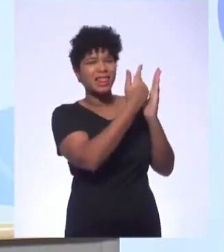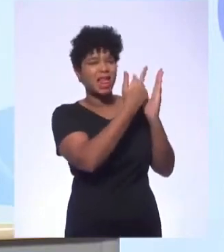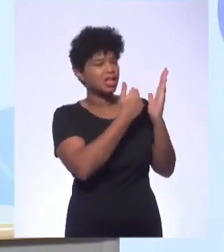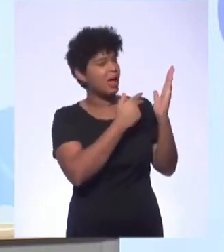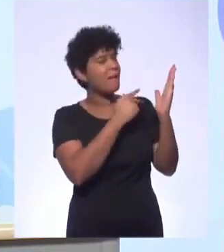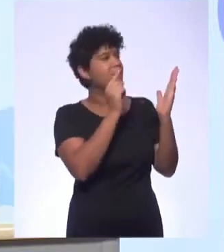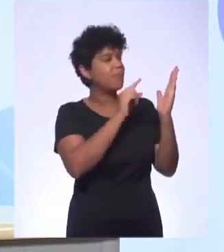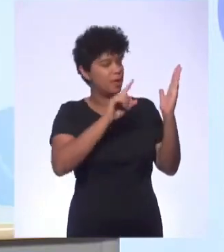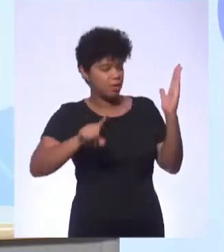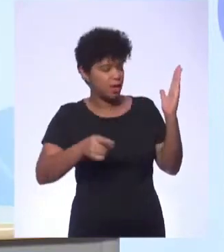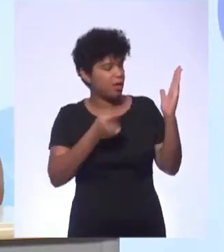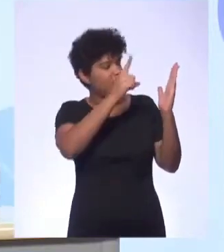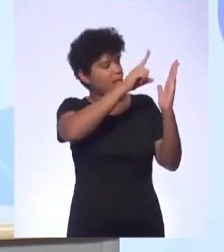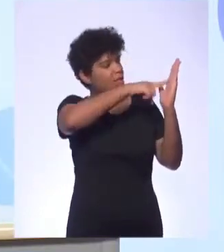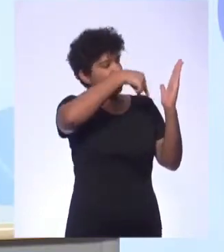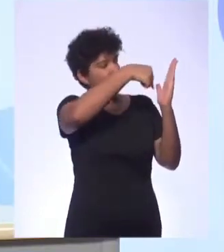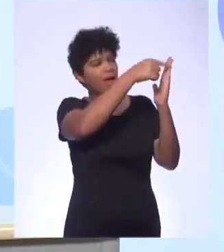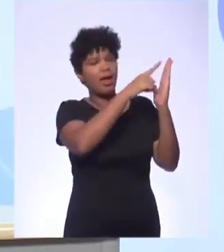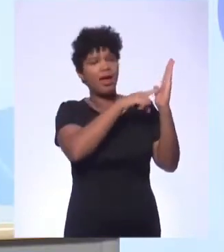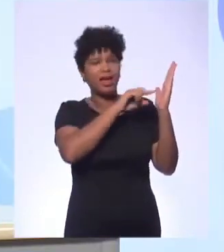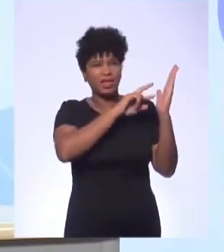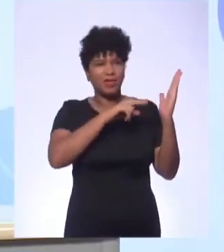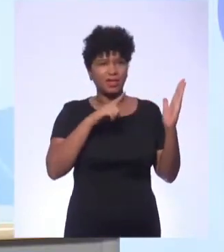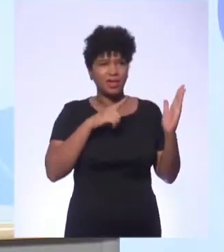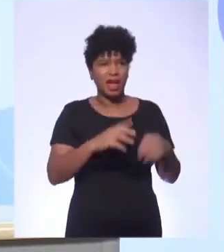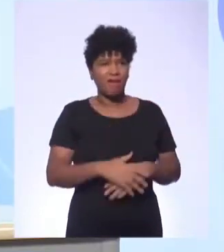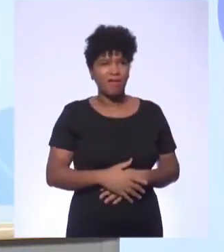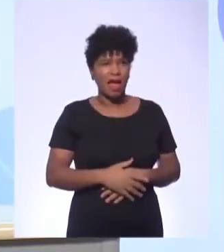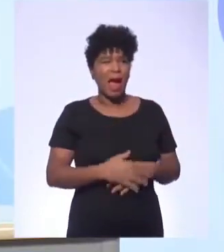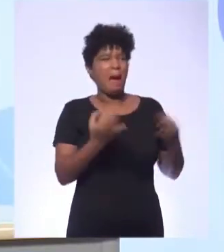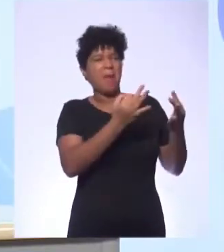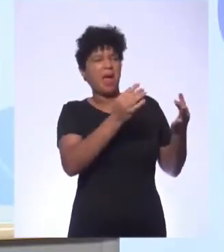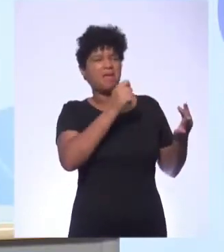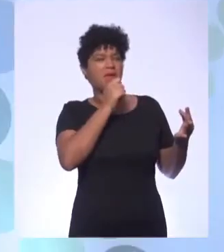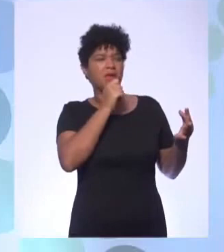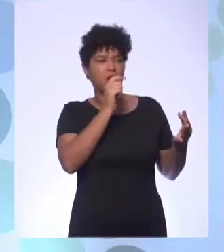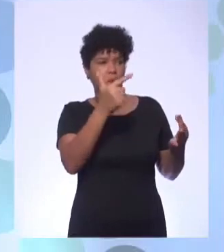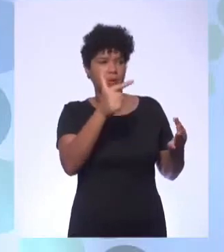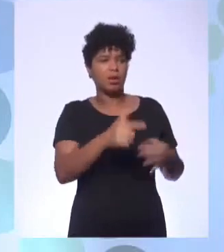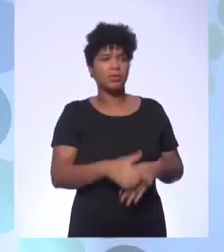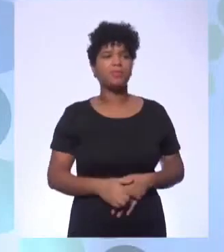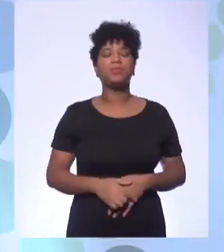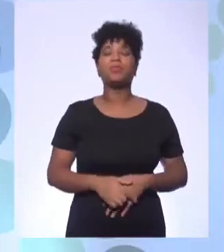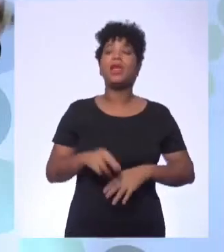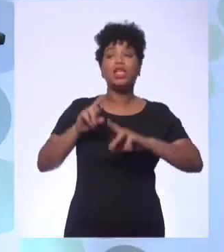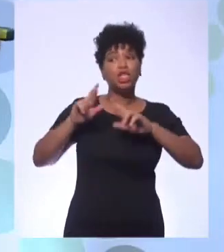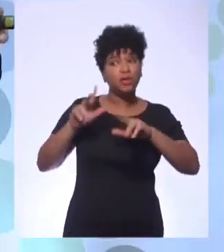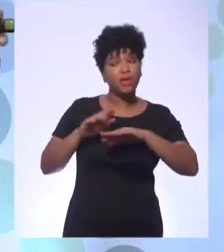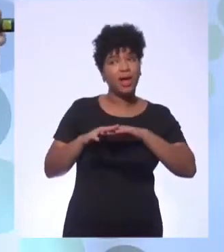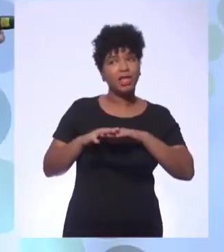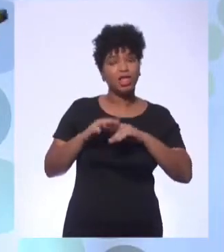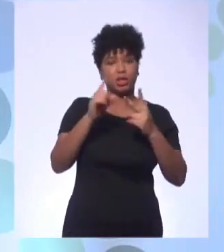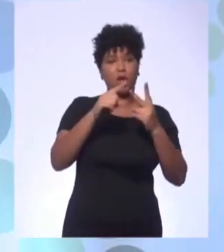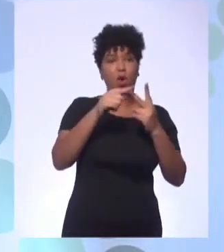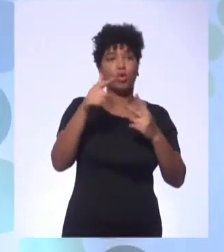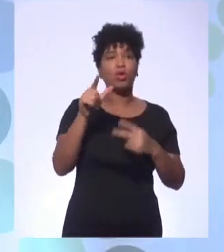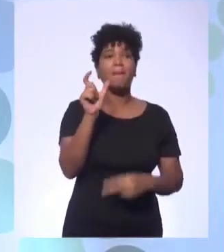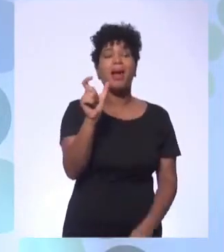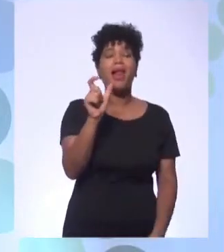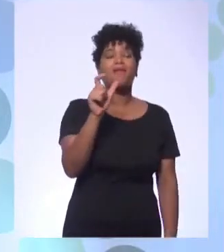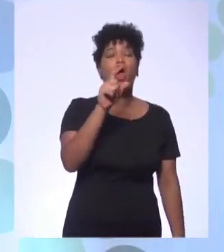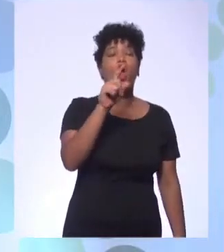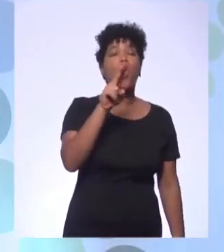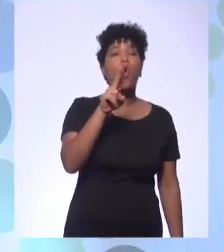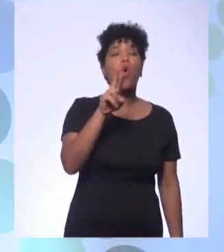está perfeito o desenho, a imagem, mas... Aí não. Aí, quando você fala, nesse sentido, é arte rústica. Você